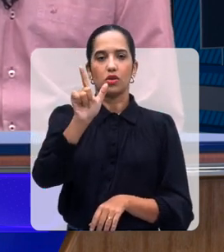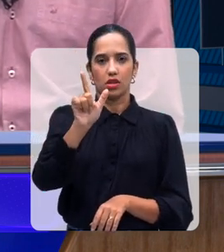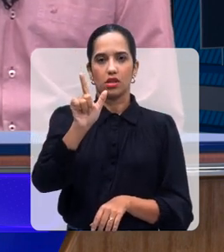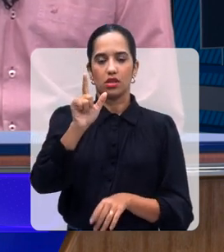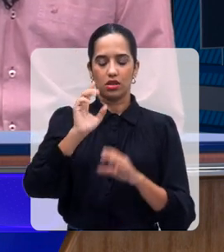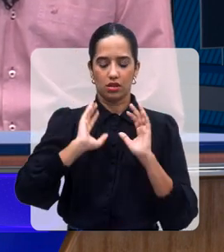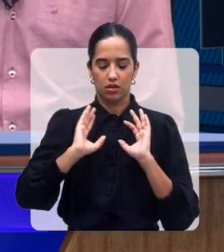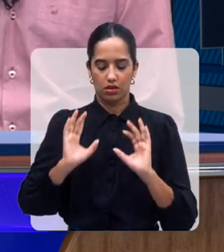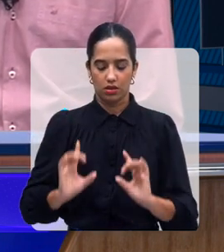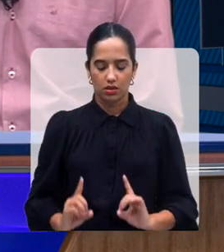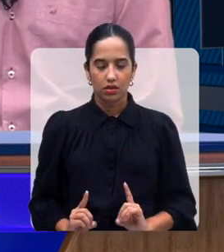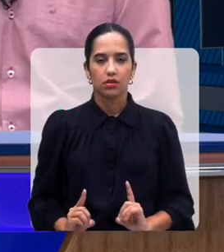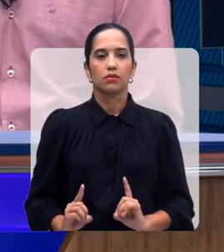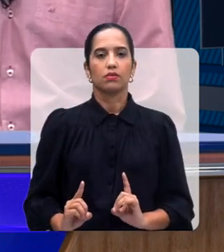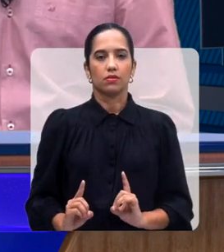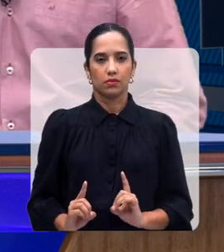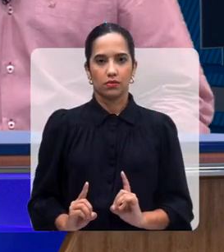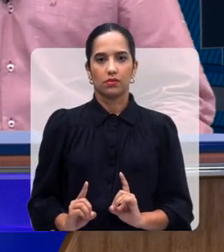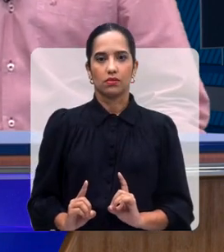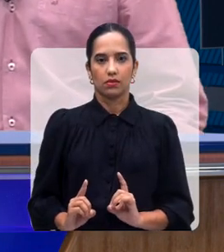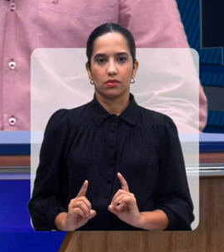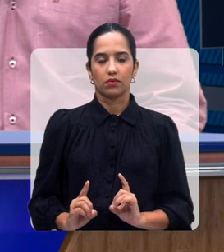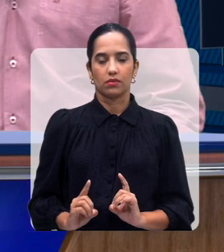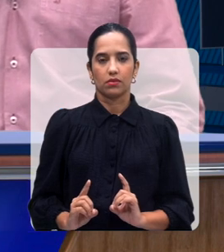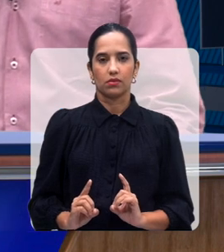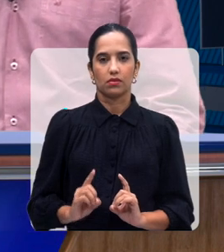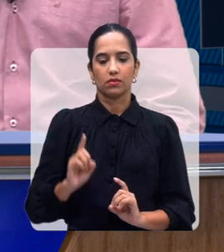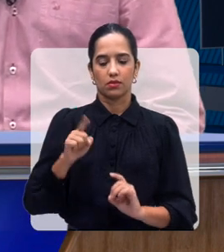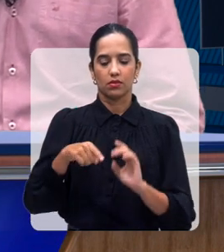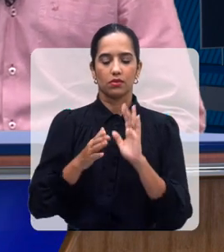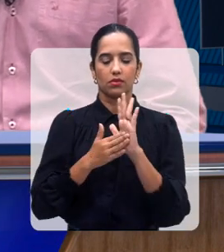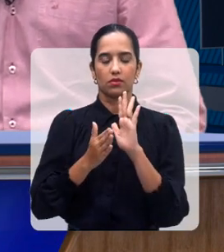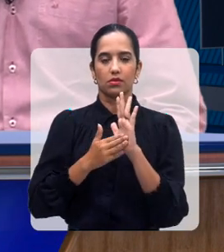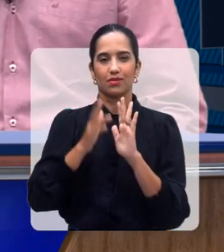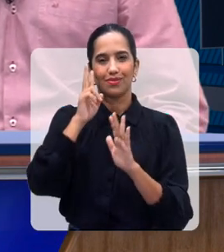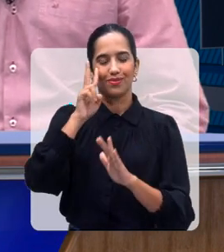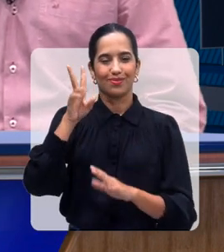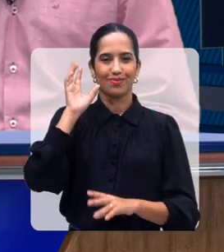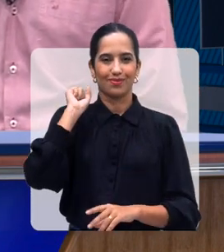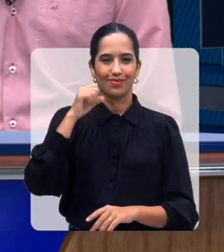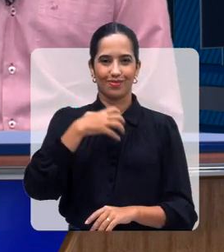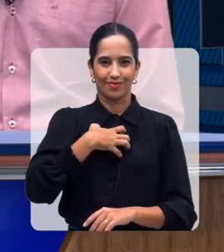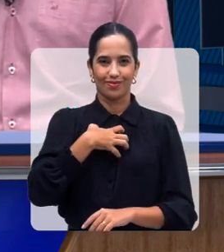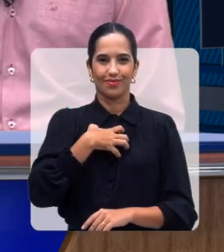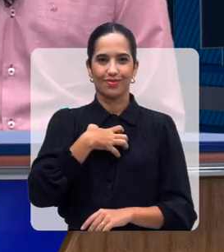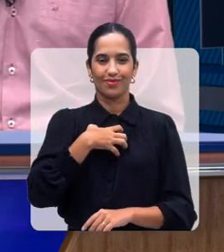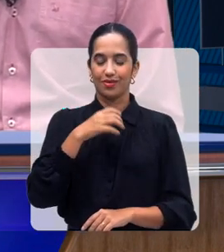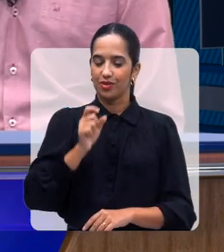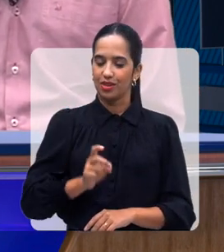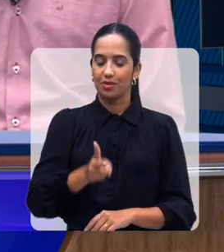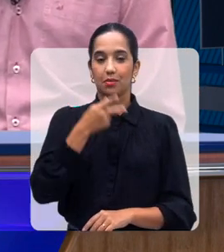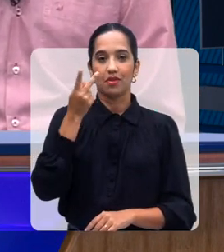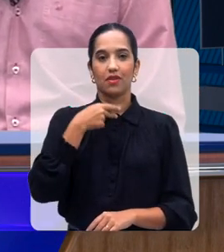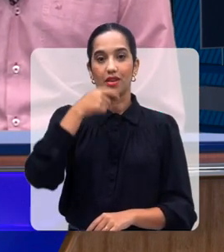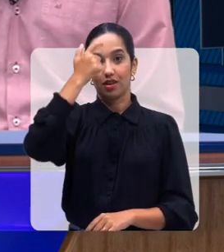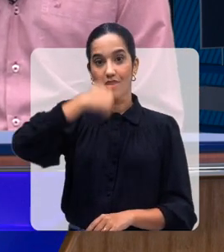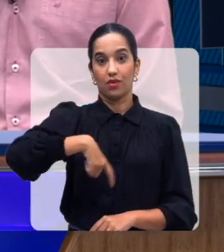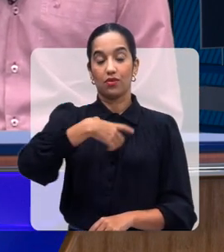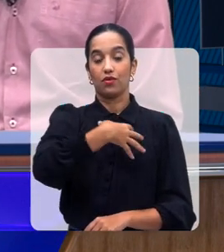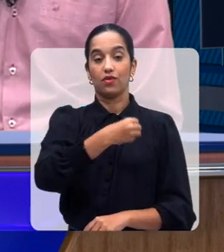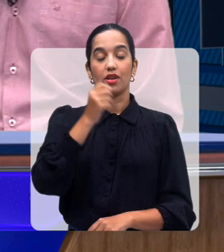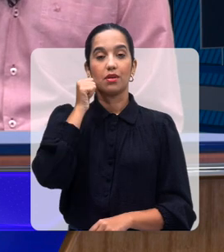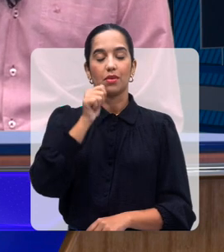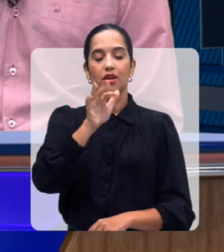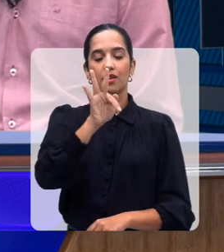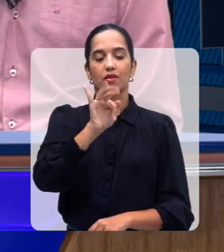da cidadania, é a proposta do Ver, Ouvir, Sentir. E eu sempre digo, eu,